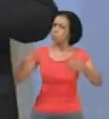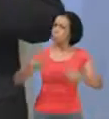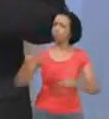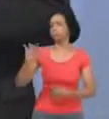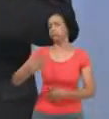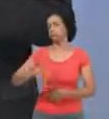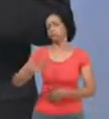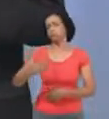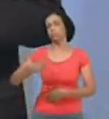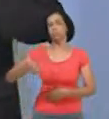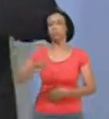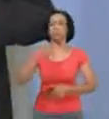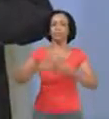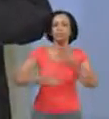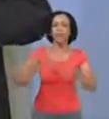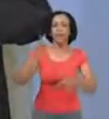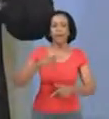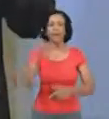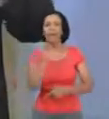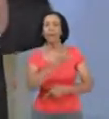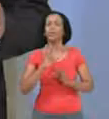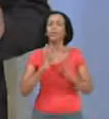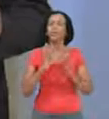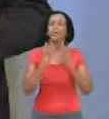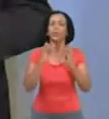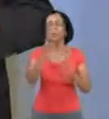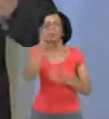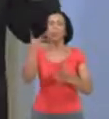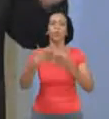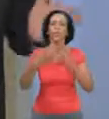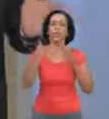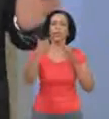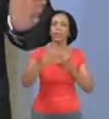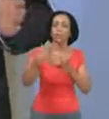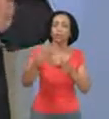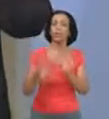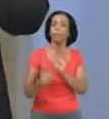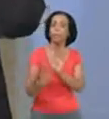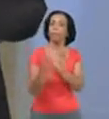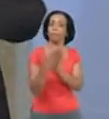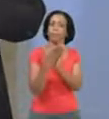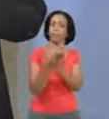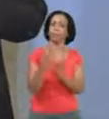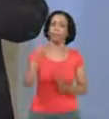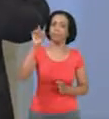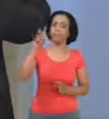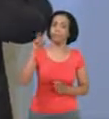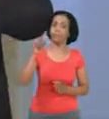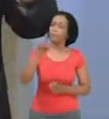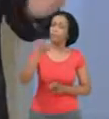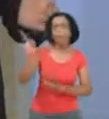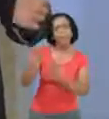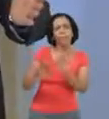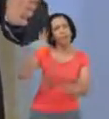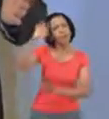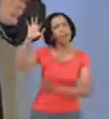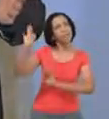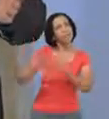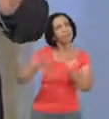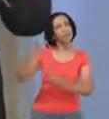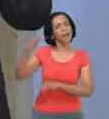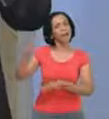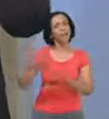desafios são enormes, mas nossa missão é alcançar todos em todos os lugares com a Palavra de Deus. Planeje uma